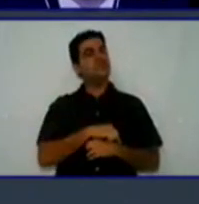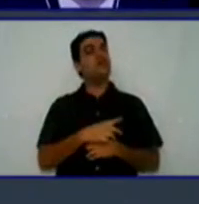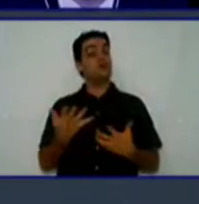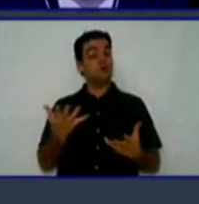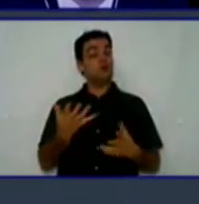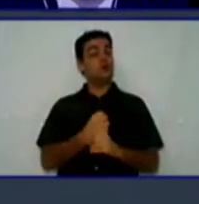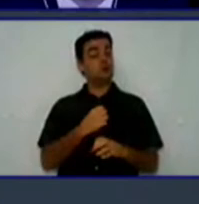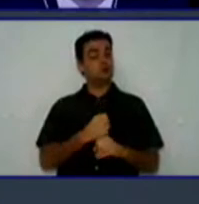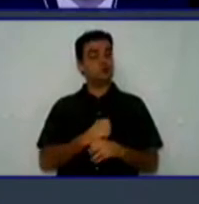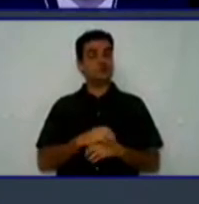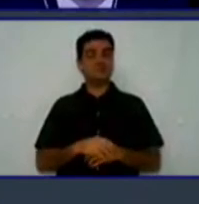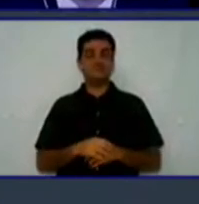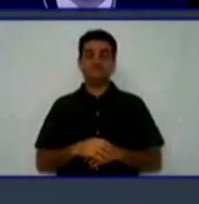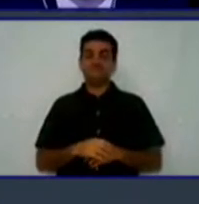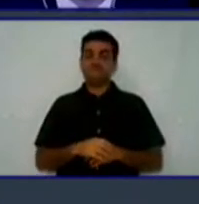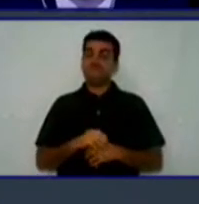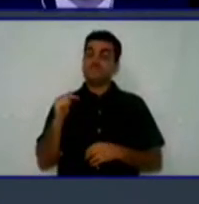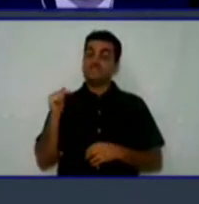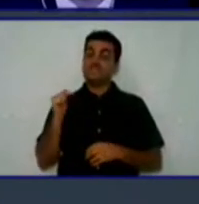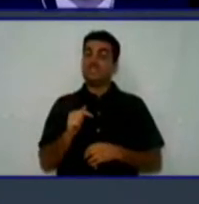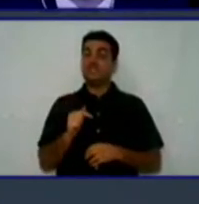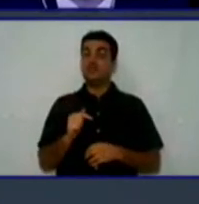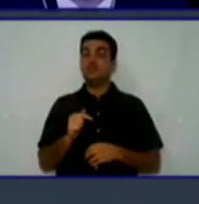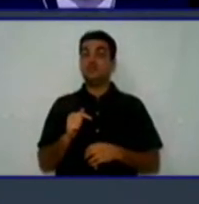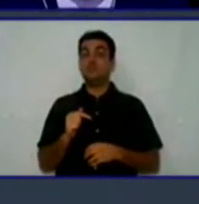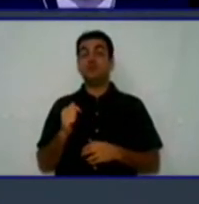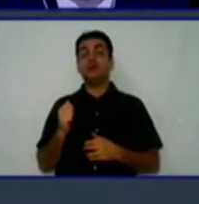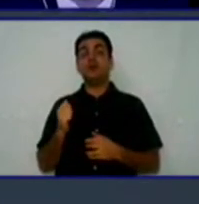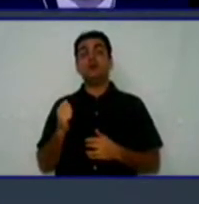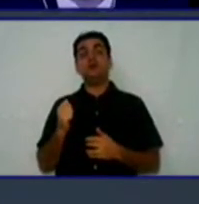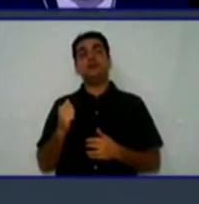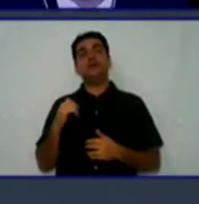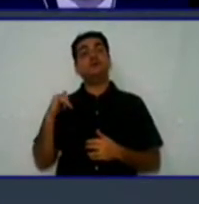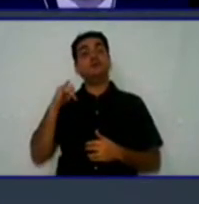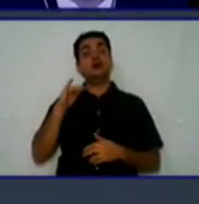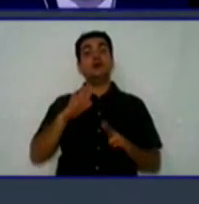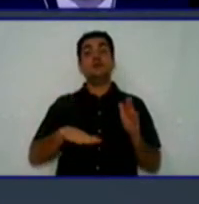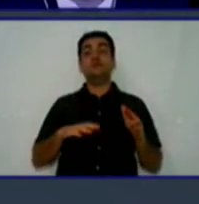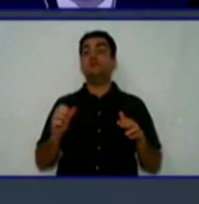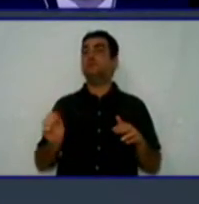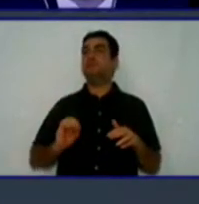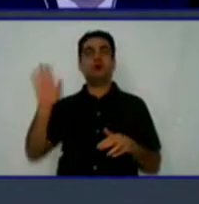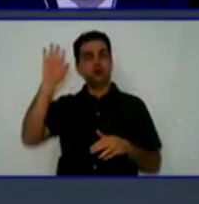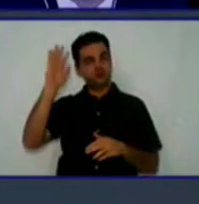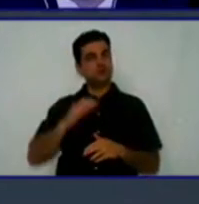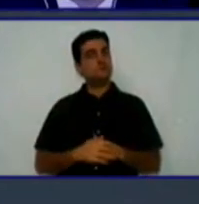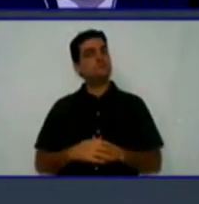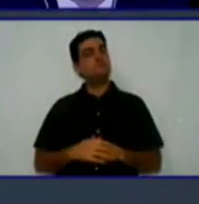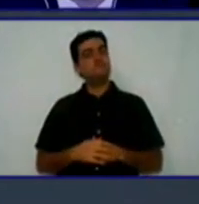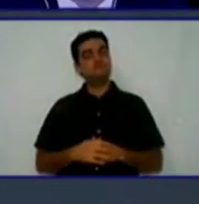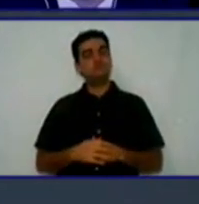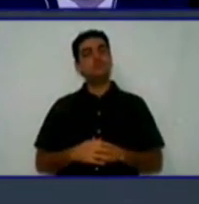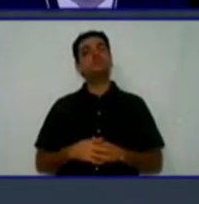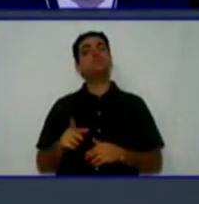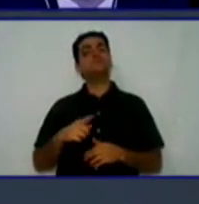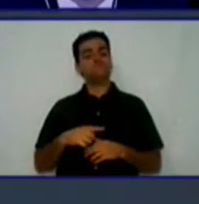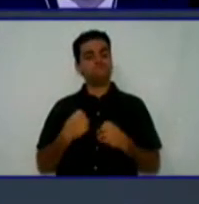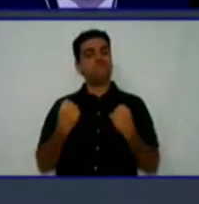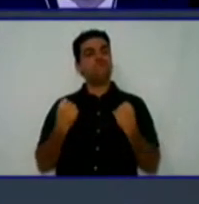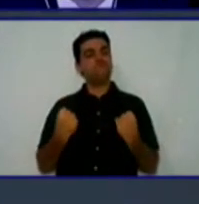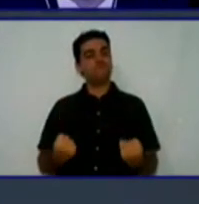de contas. A aquisição de aeronaves alcançou valores vultosos e de custo igualmente